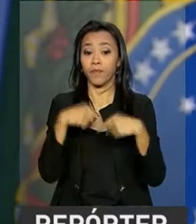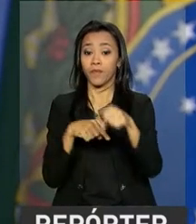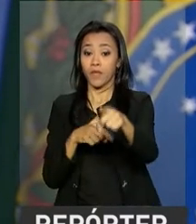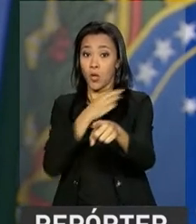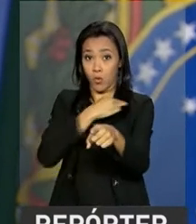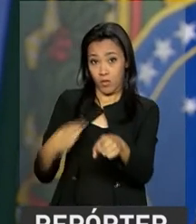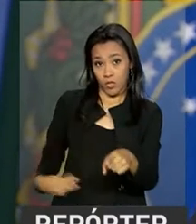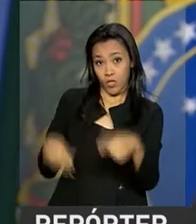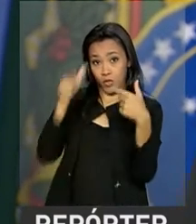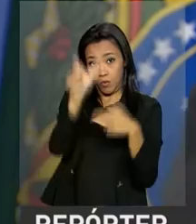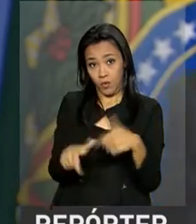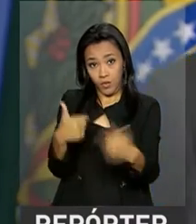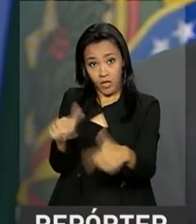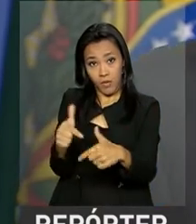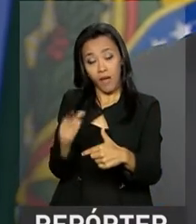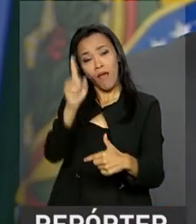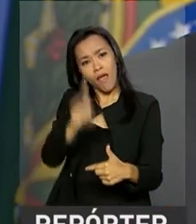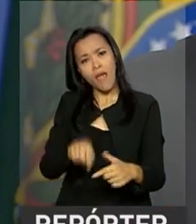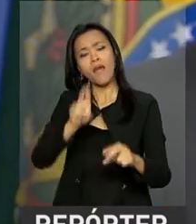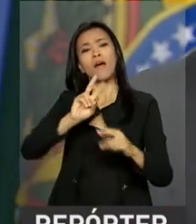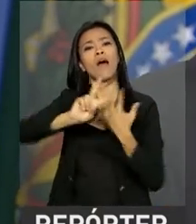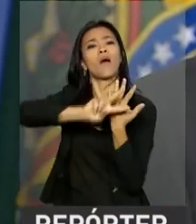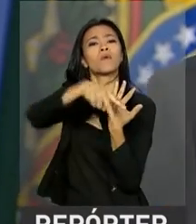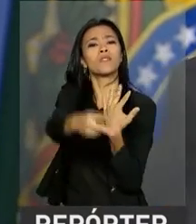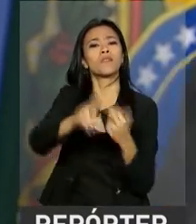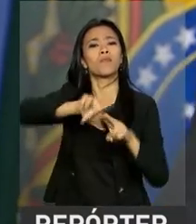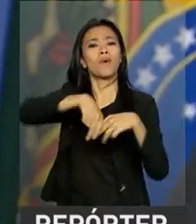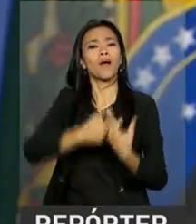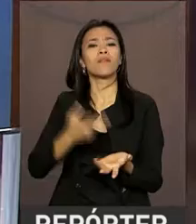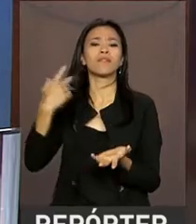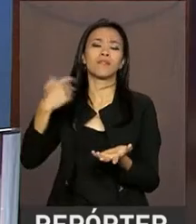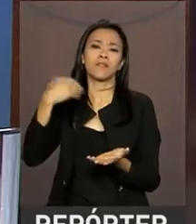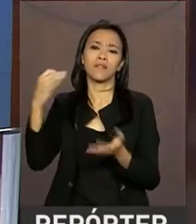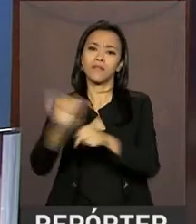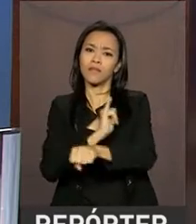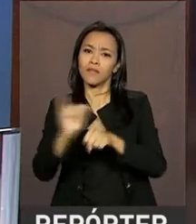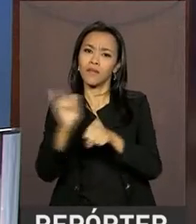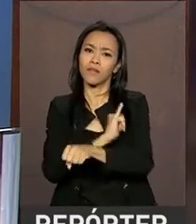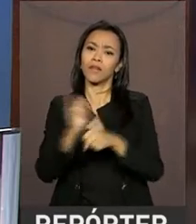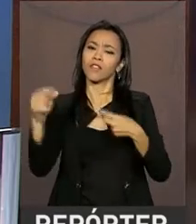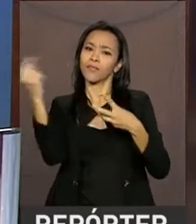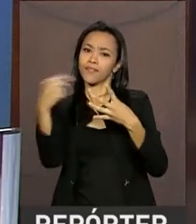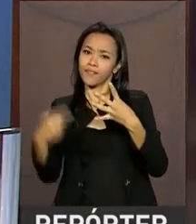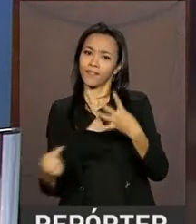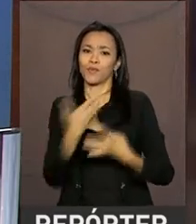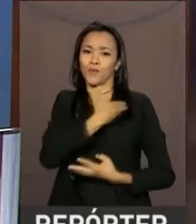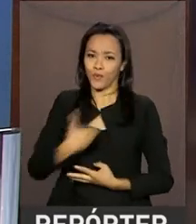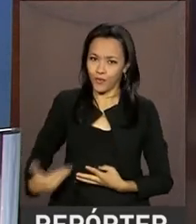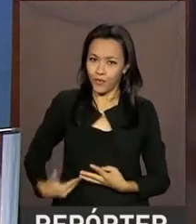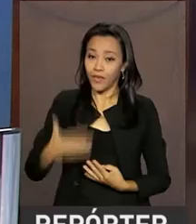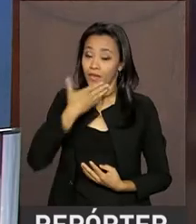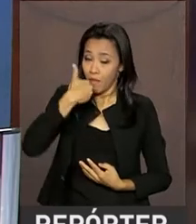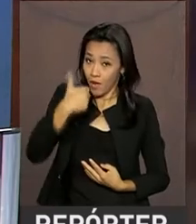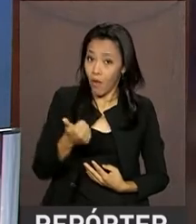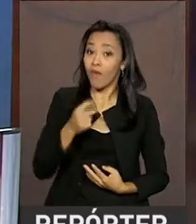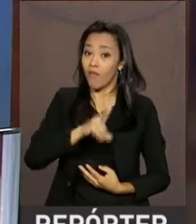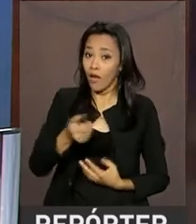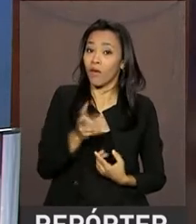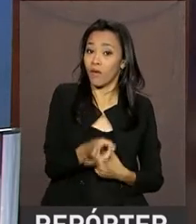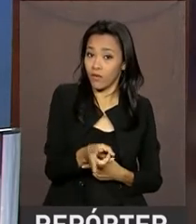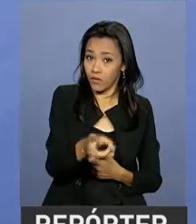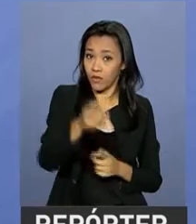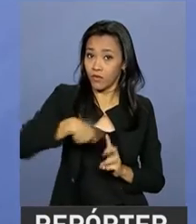trabalho o resultado é efeito de medidas de ajuste tomadas pelo governo ea tendência de melhora deve ser mantida nos próximos